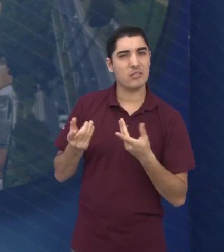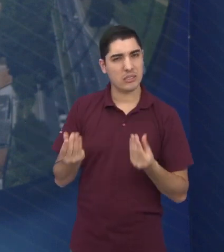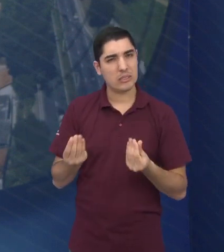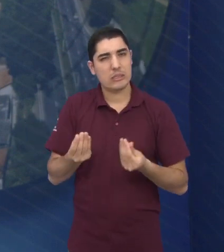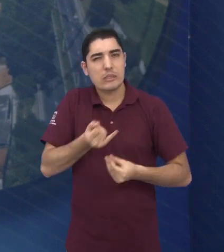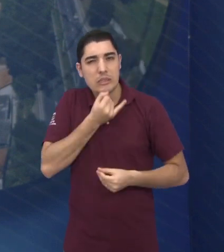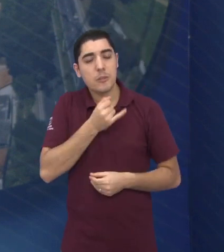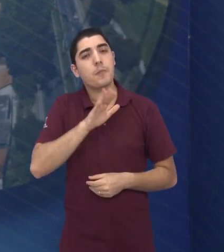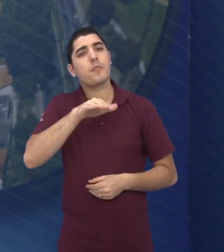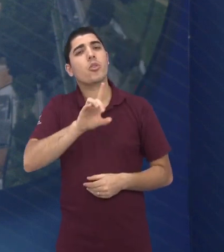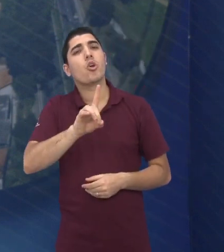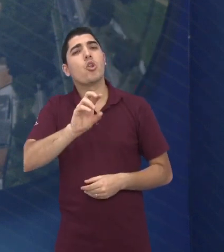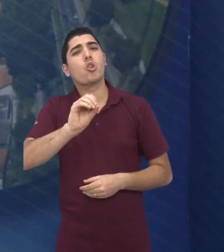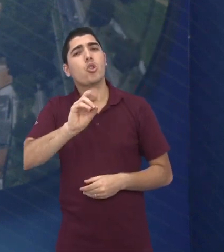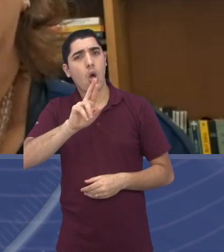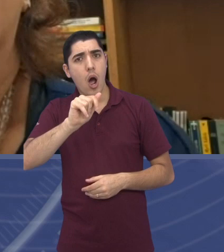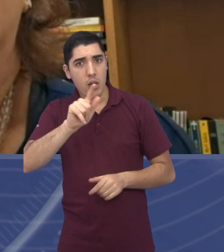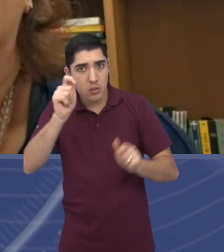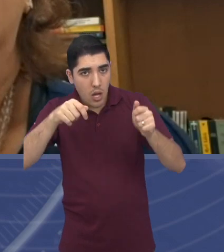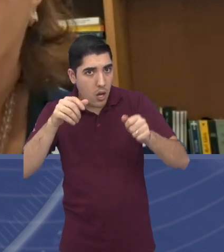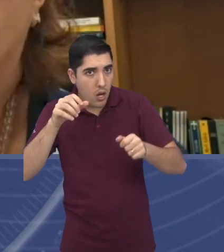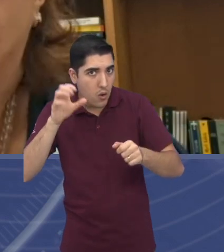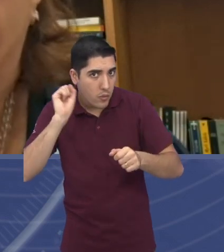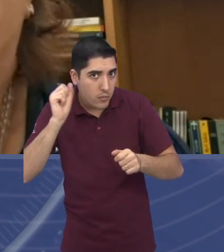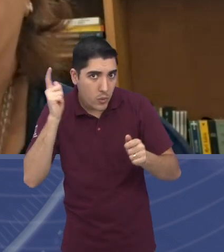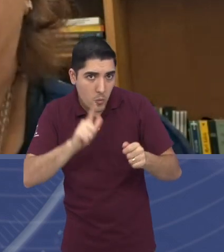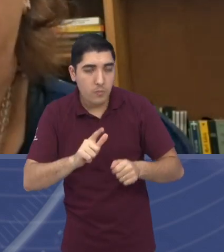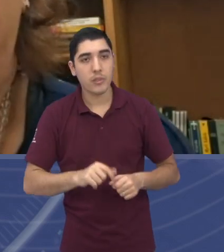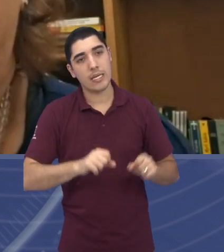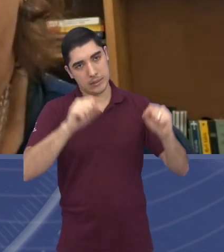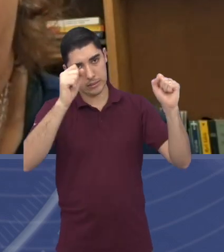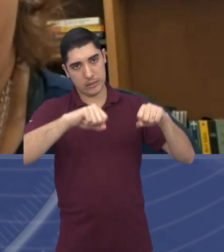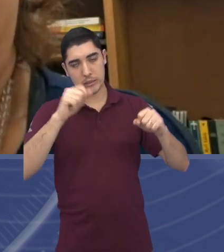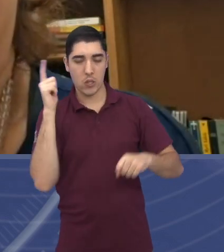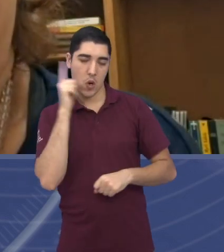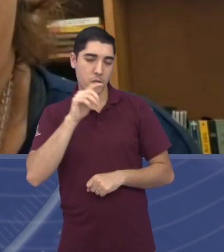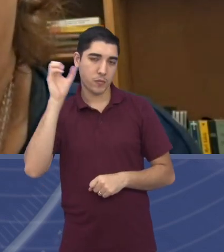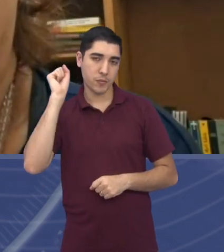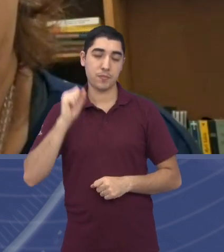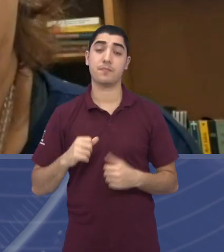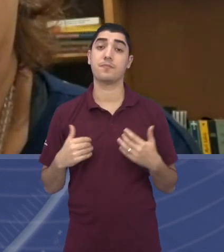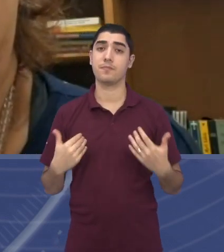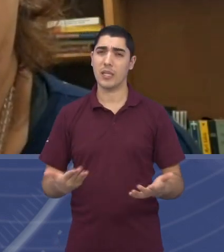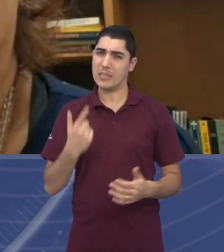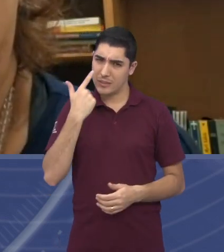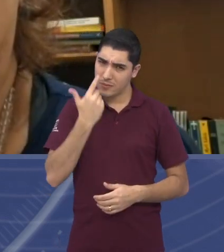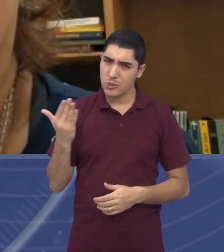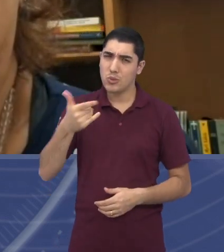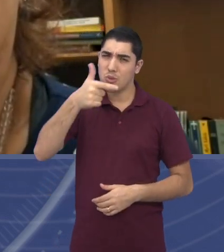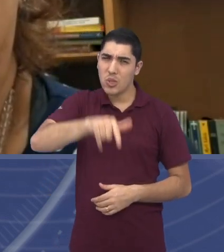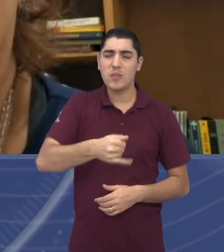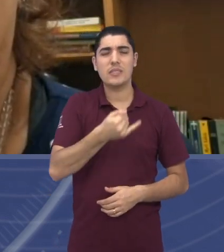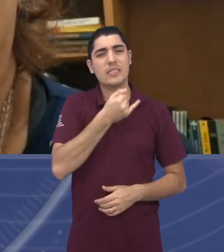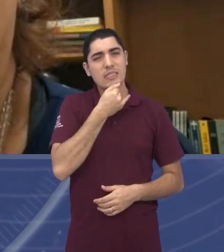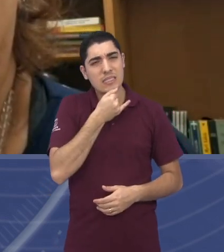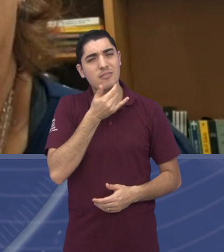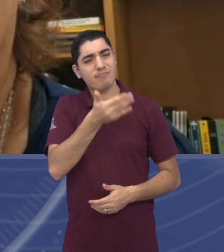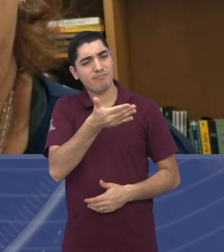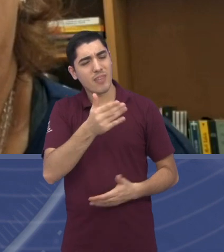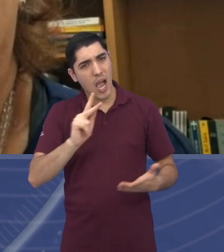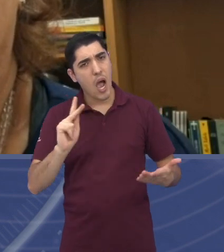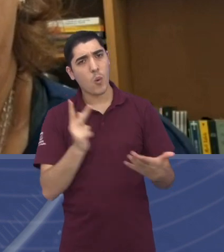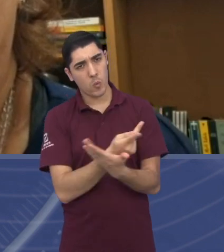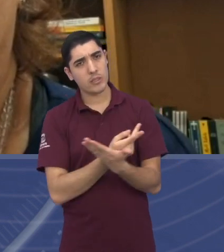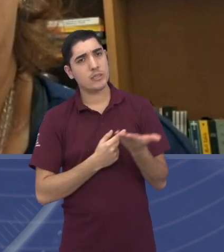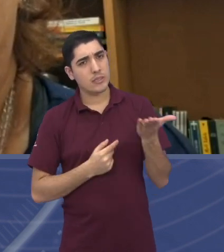essa. Dora, você está me ouvindo? Ouvindo, sim. Uma situação lamentável, né? Esse